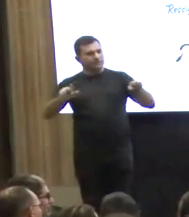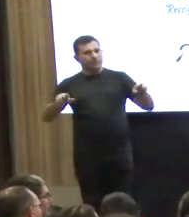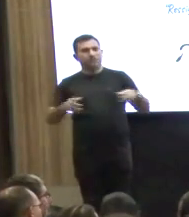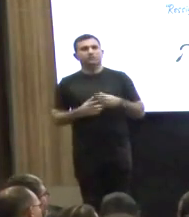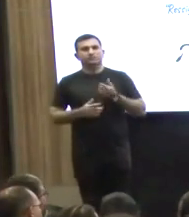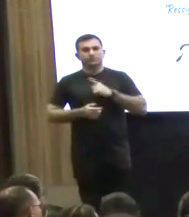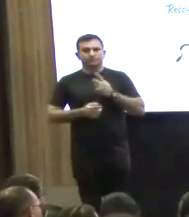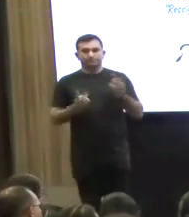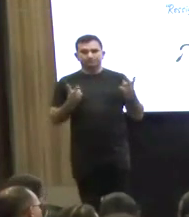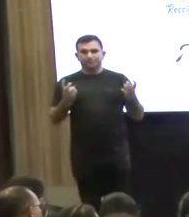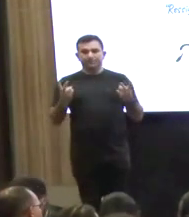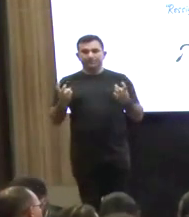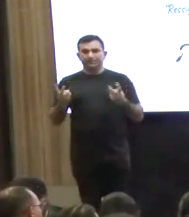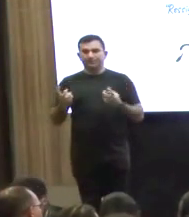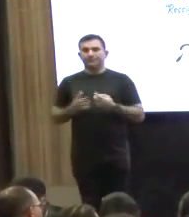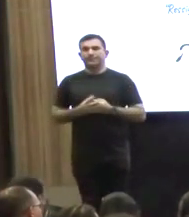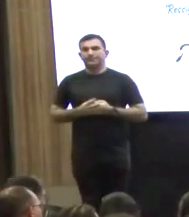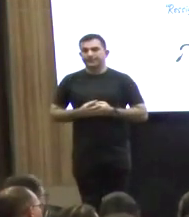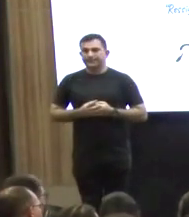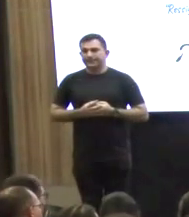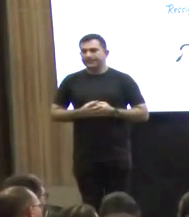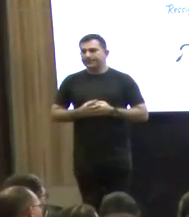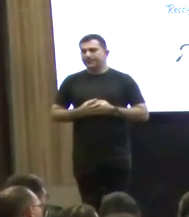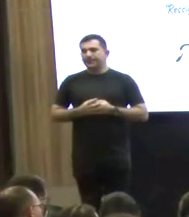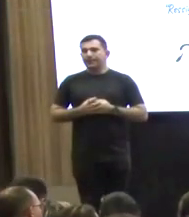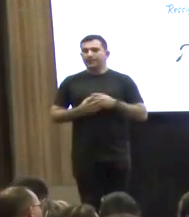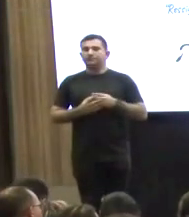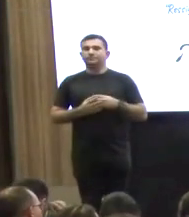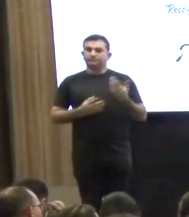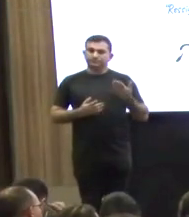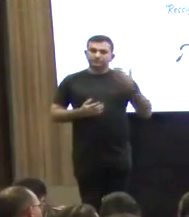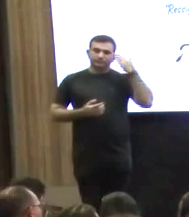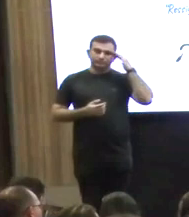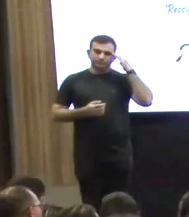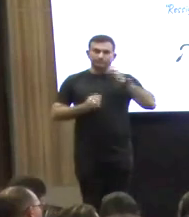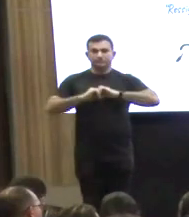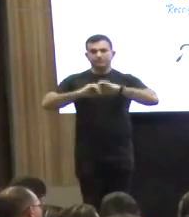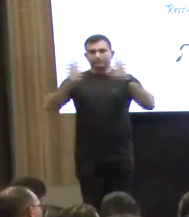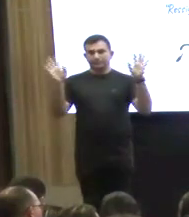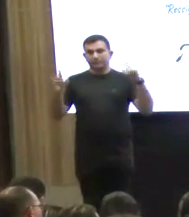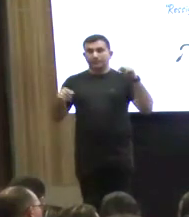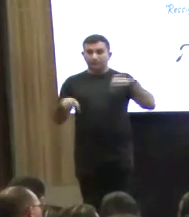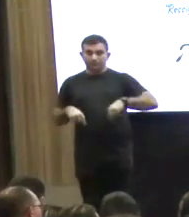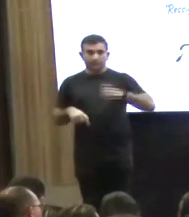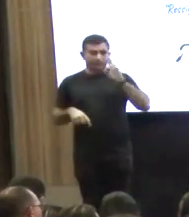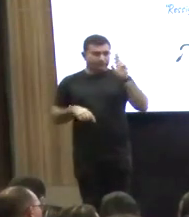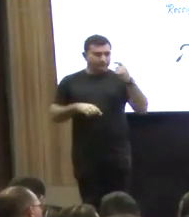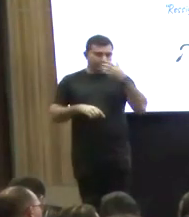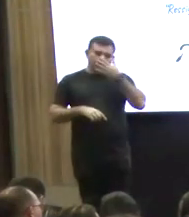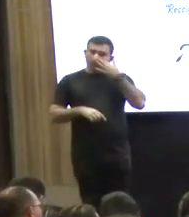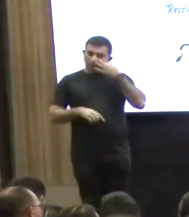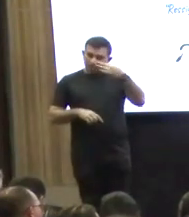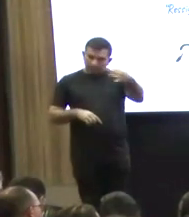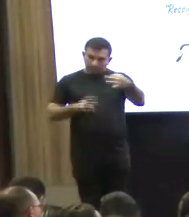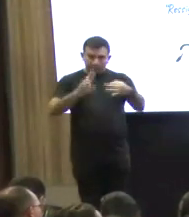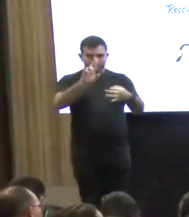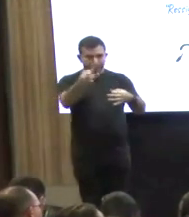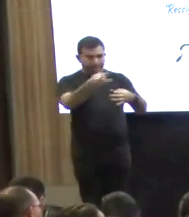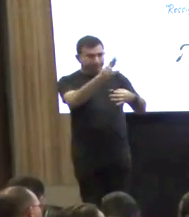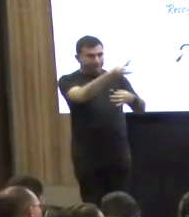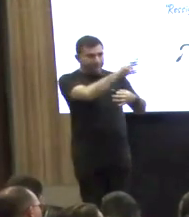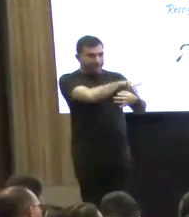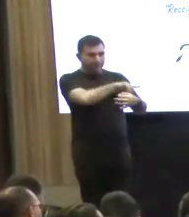falei para vocês. Tratando, entendendo que diferença é muito mais do que a gente vê a olho nu, entendendo